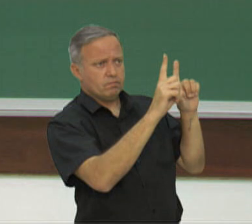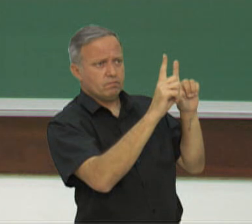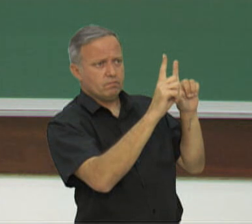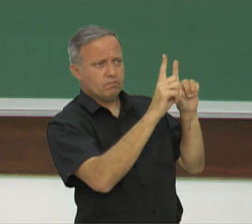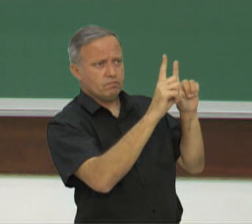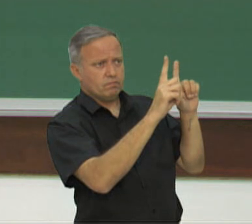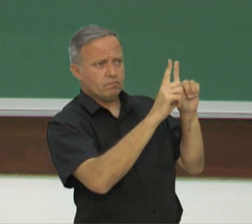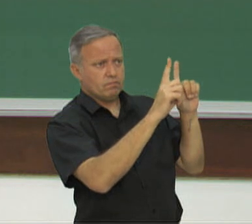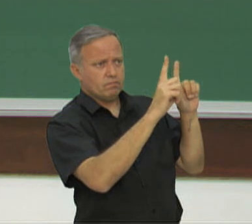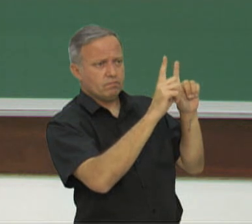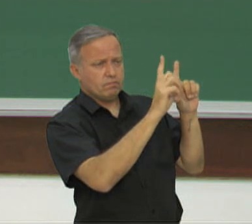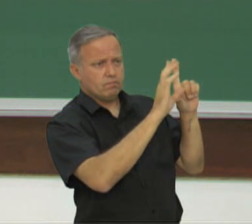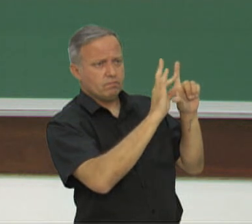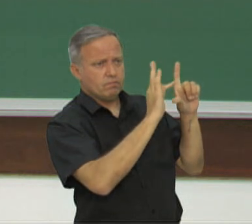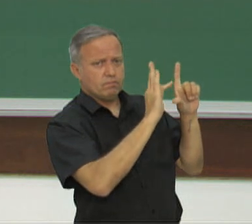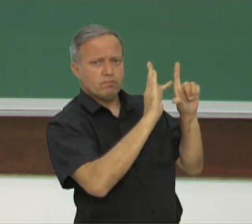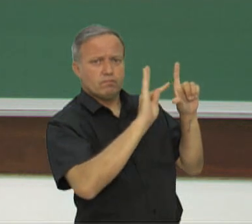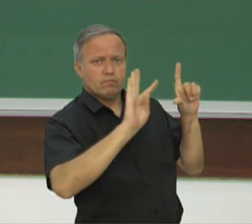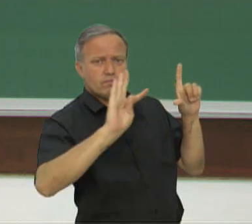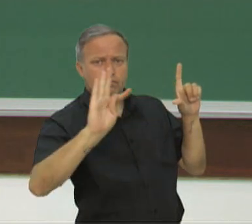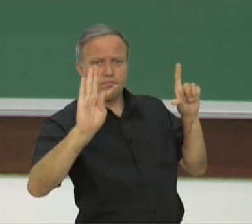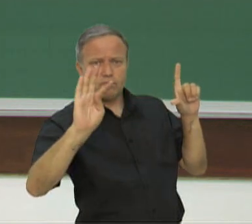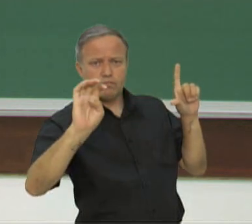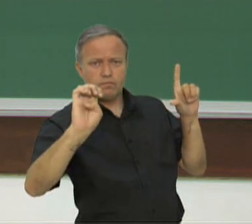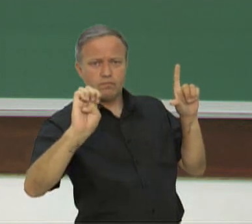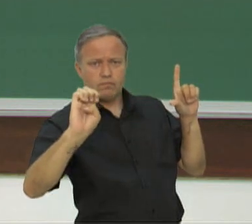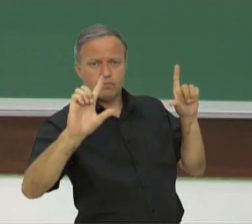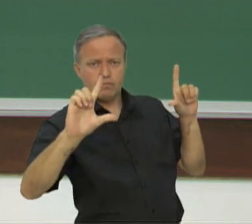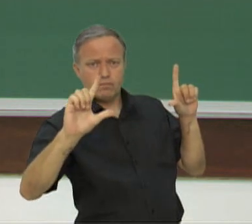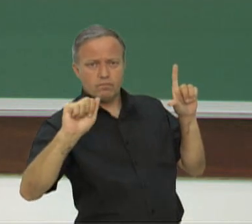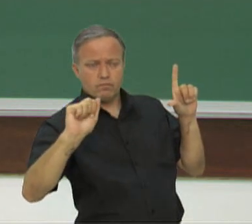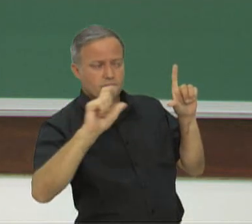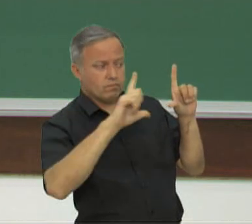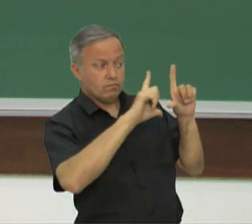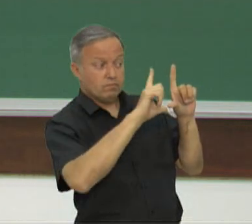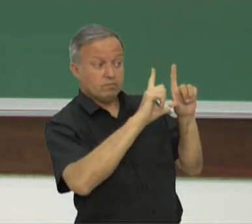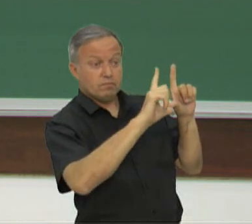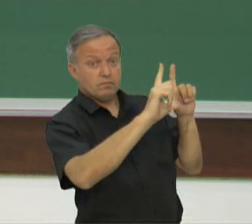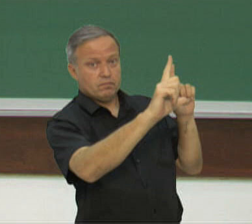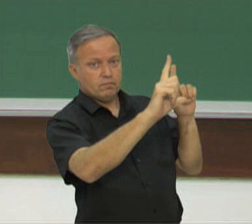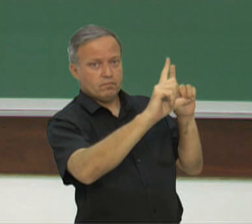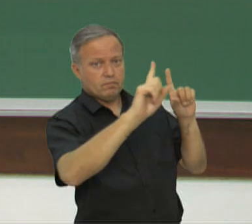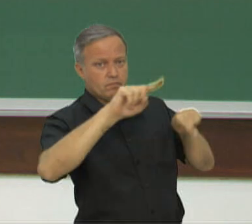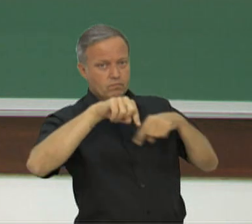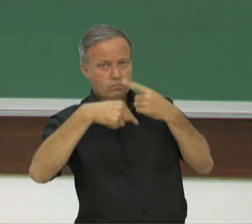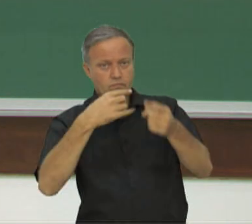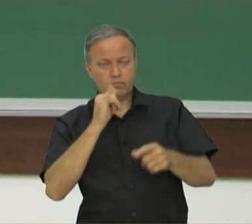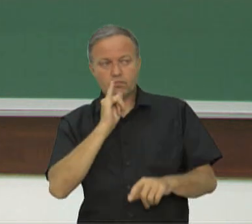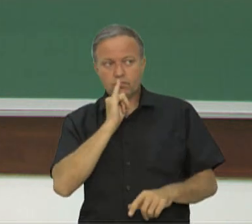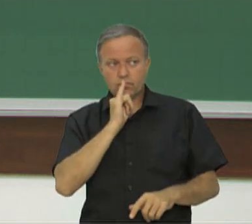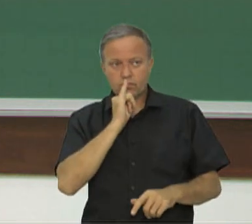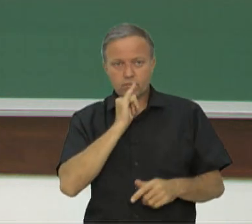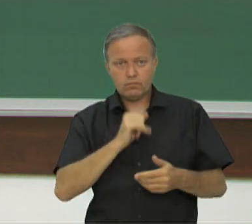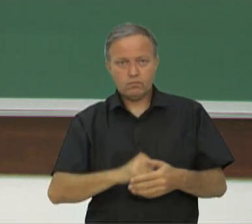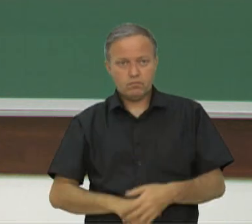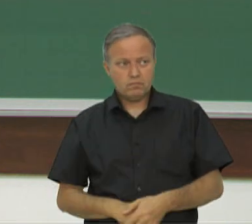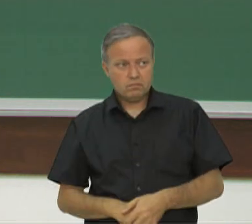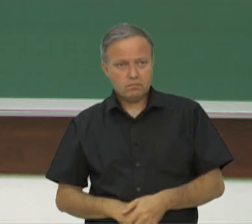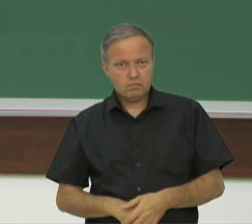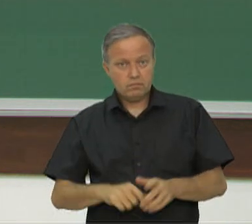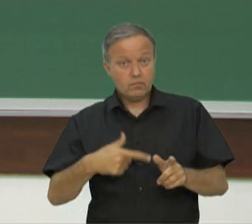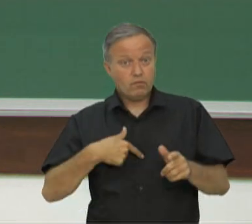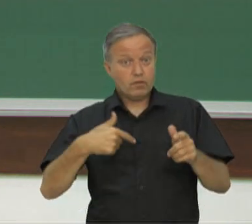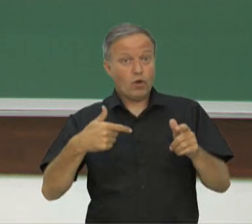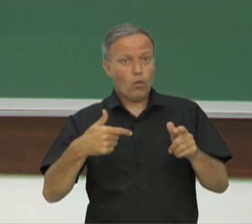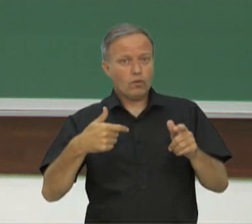Na tela. Ficou entendido? Um outro exemplo. Eu vou fazer um